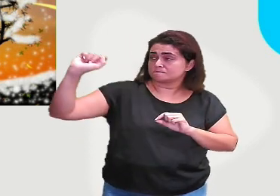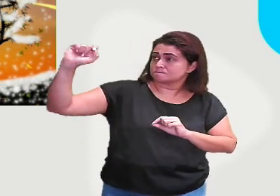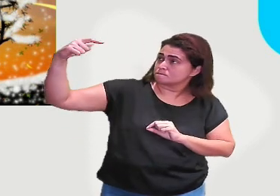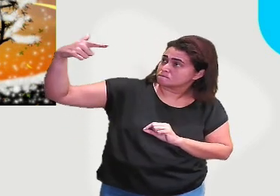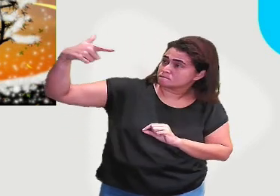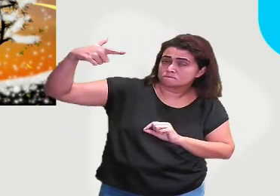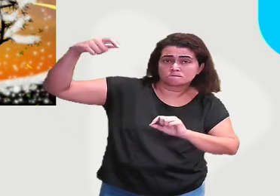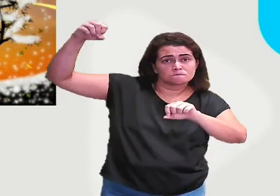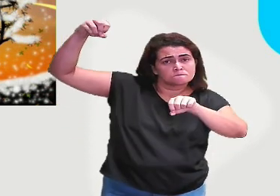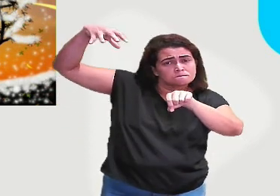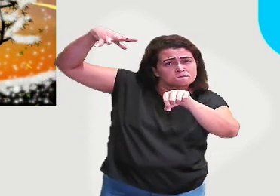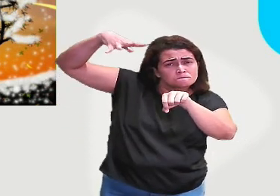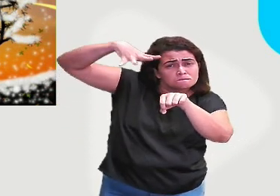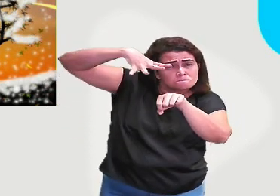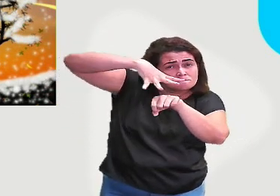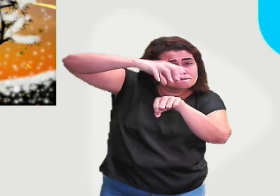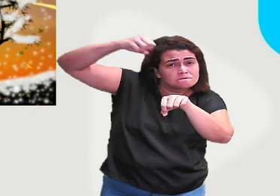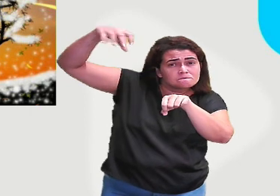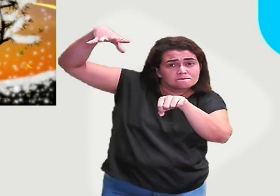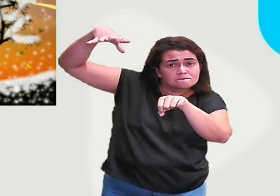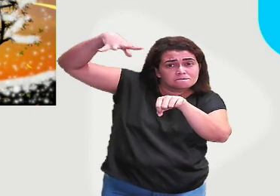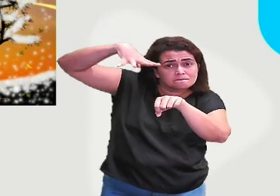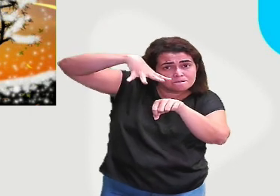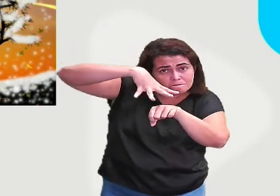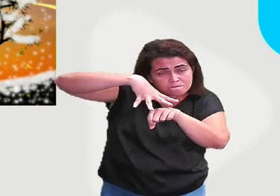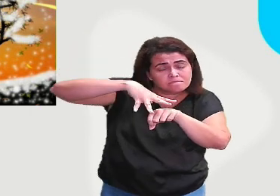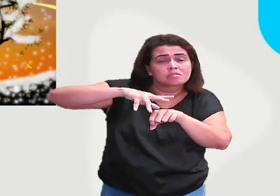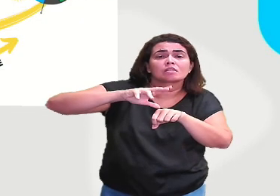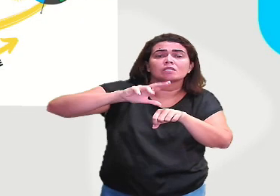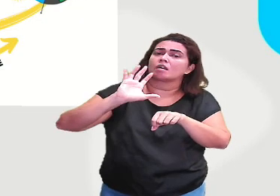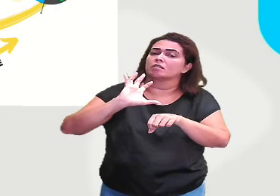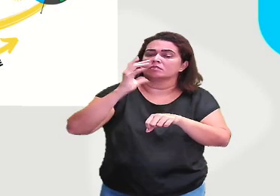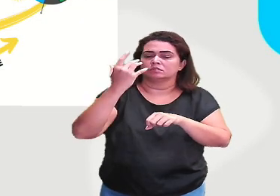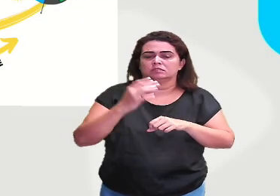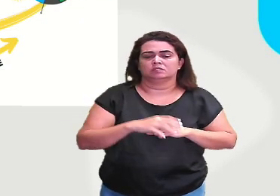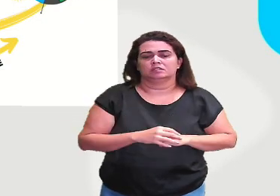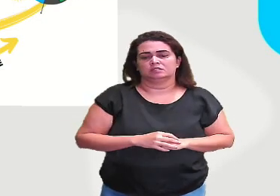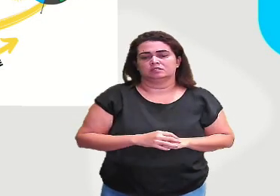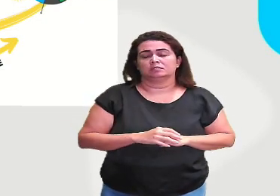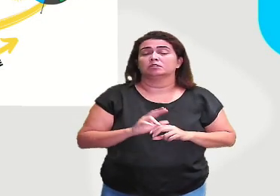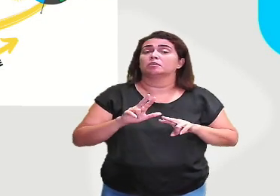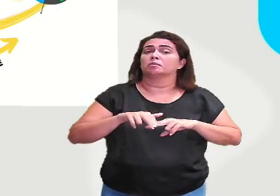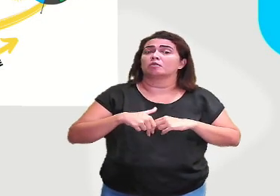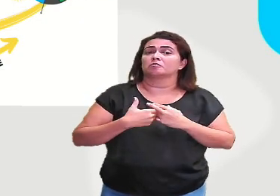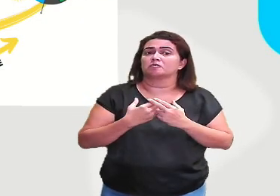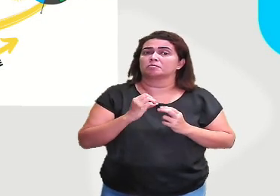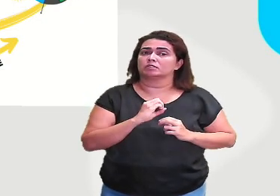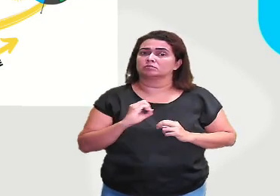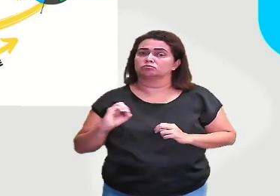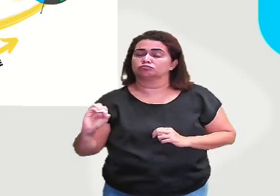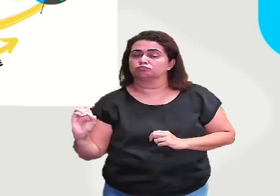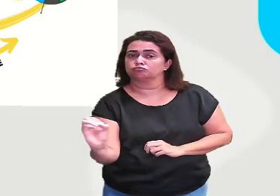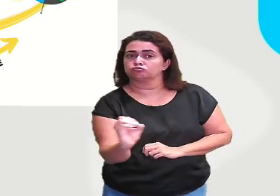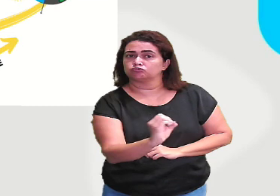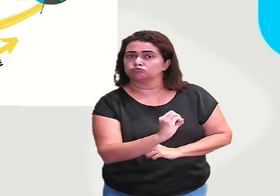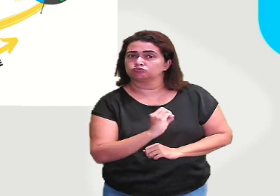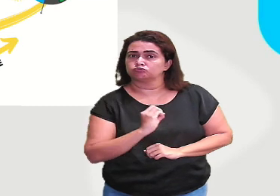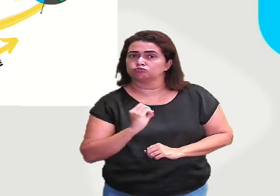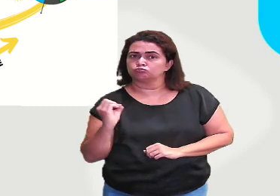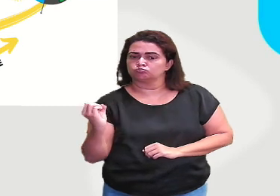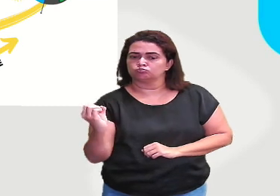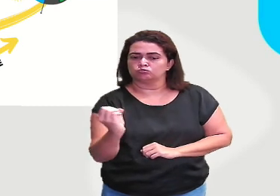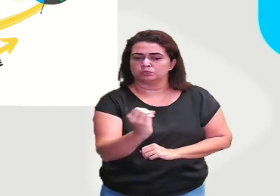a Terra em seu movimento de translação. Então, aqui, ó. É chamado de